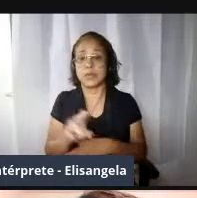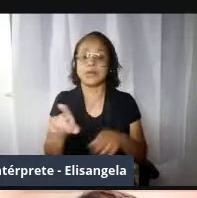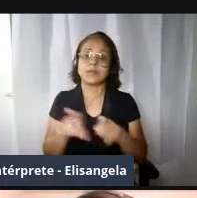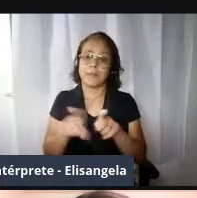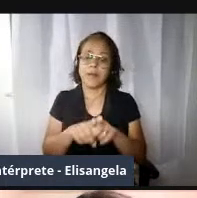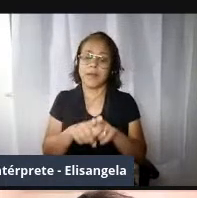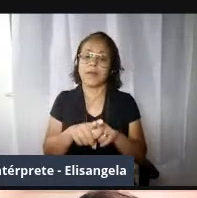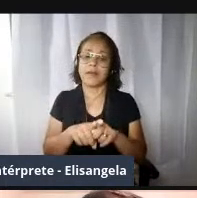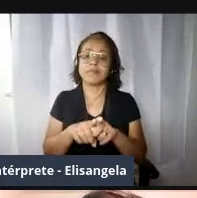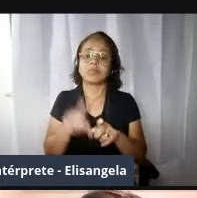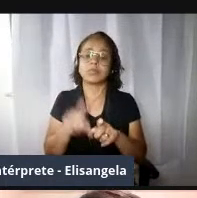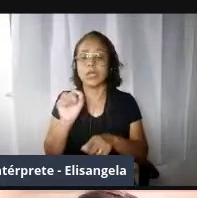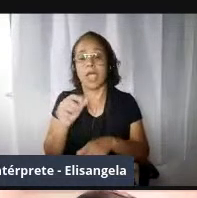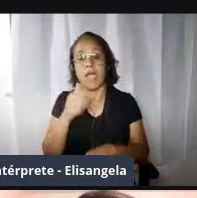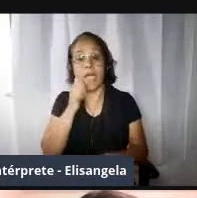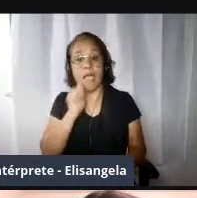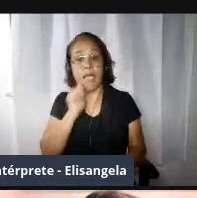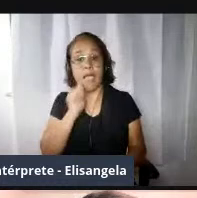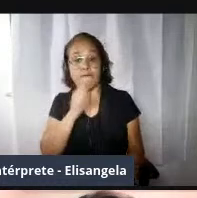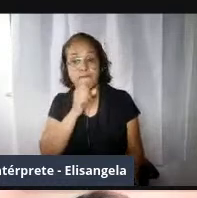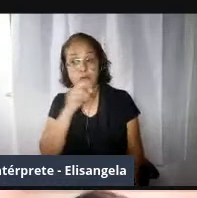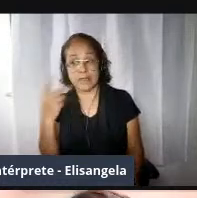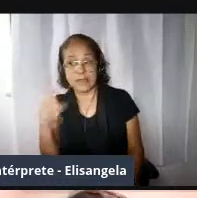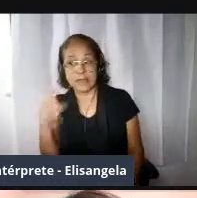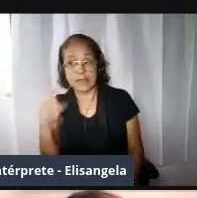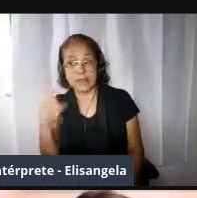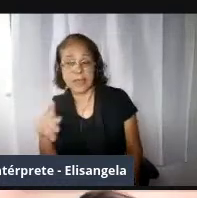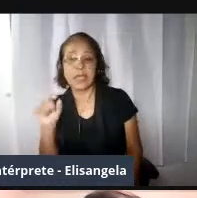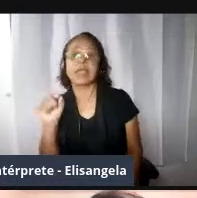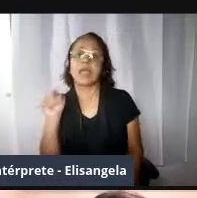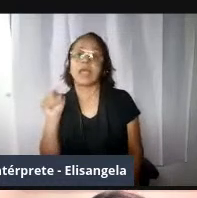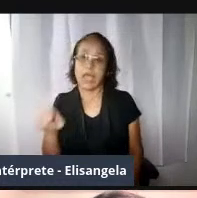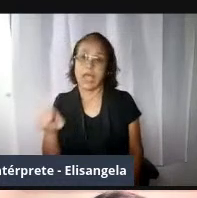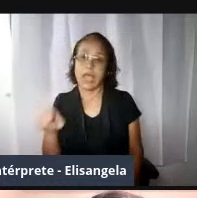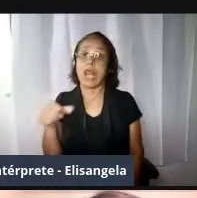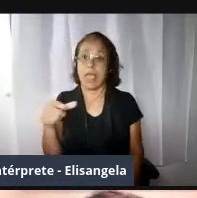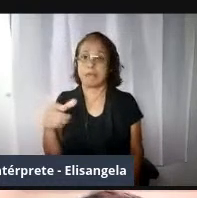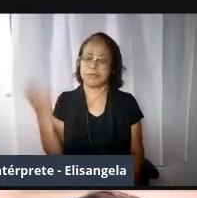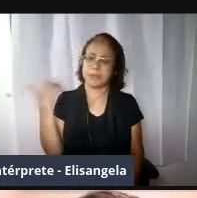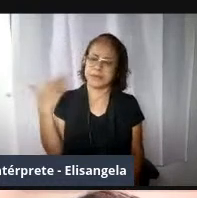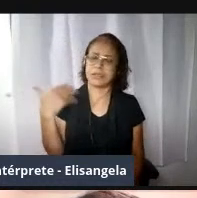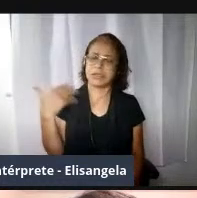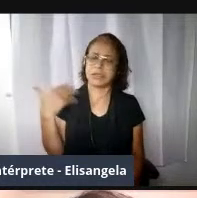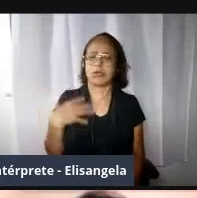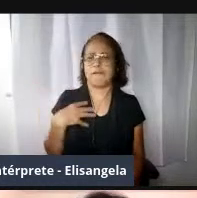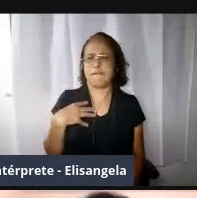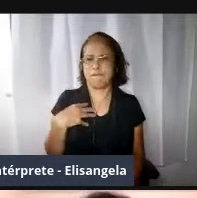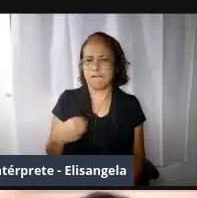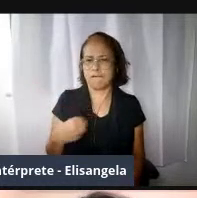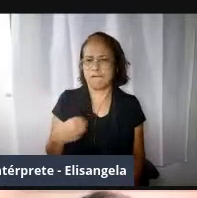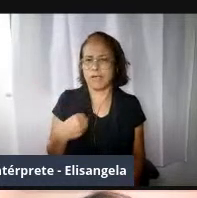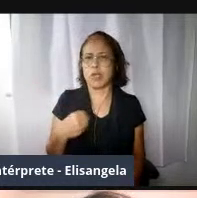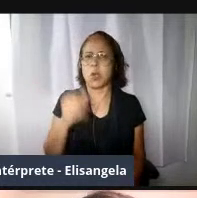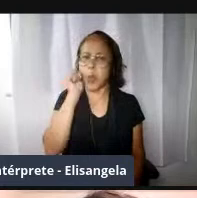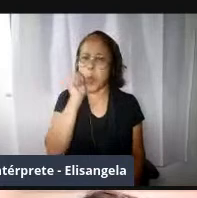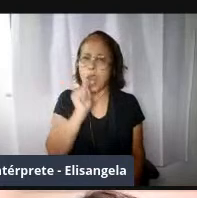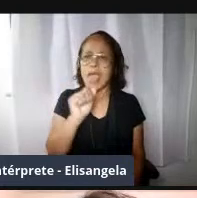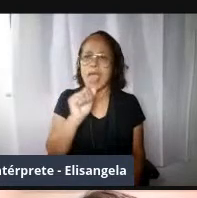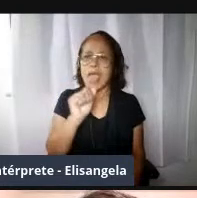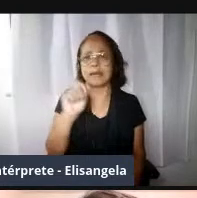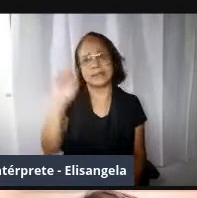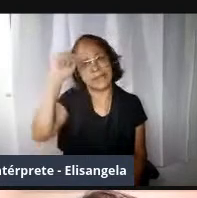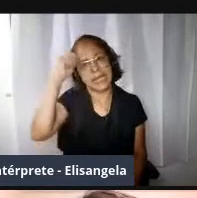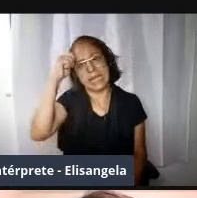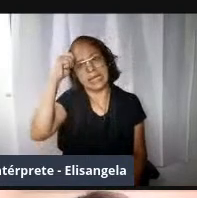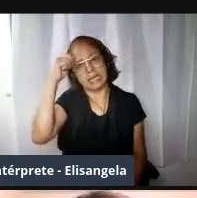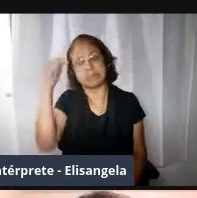avó dele, ele era filho de uma mulher negra, que tem uma discussão se ela era escravizada ou livre, mas enfim, a avó